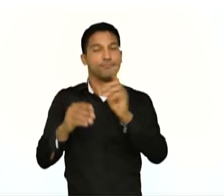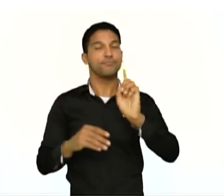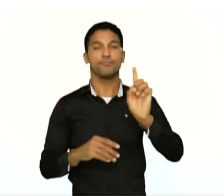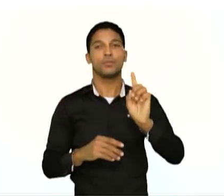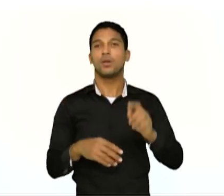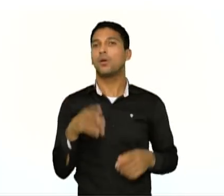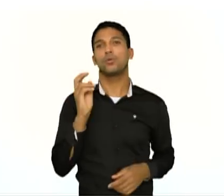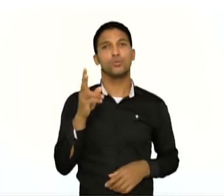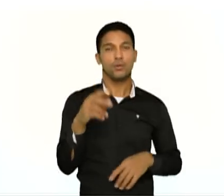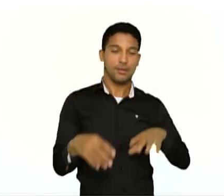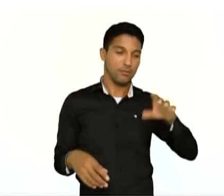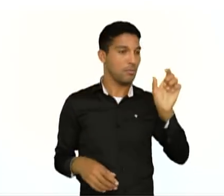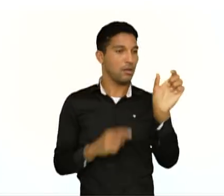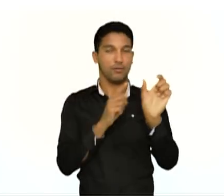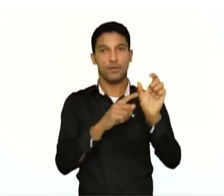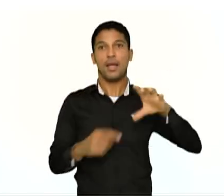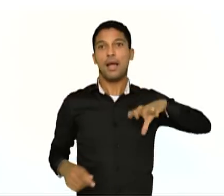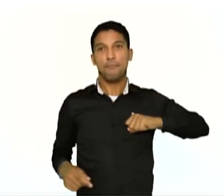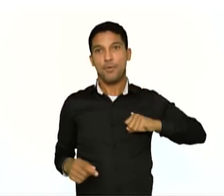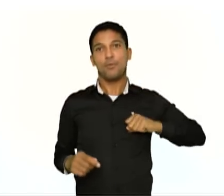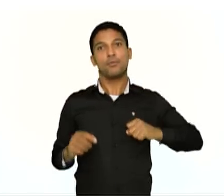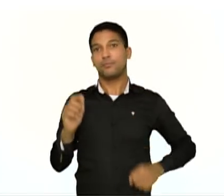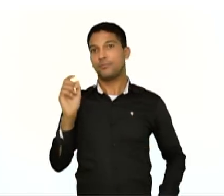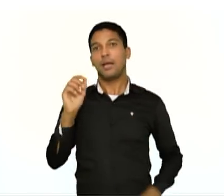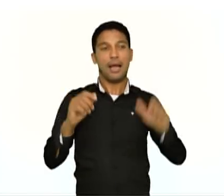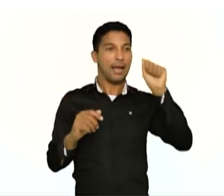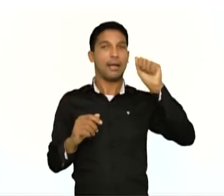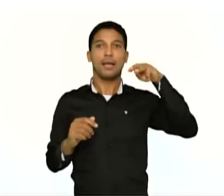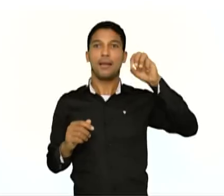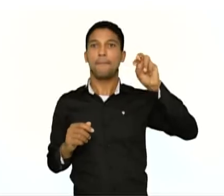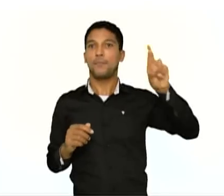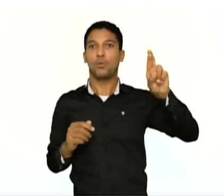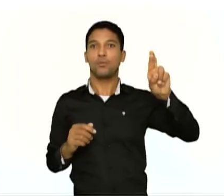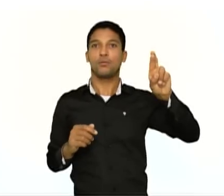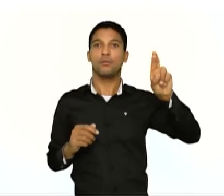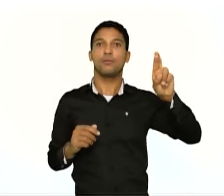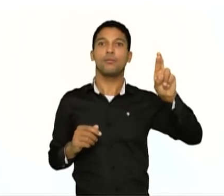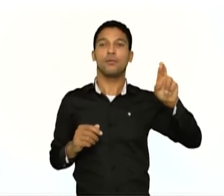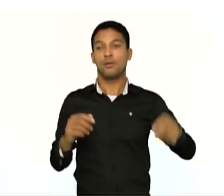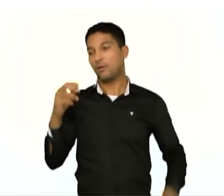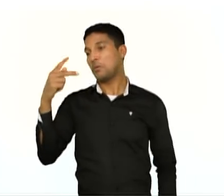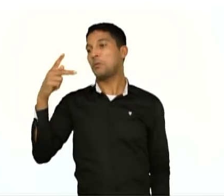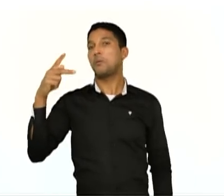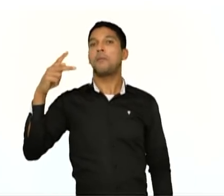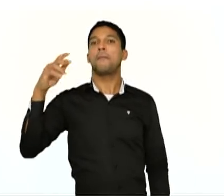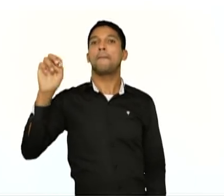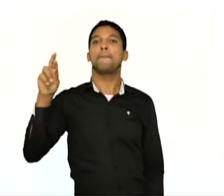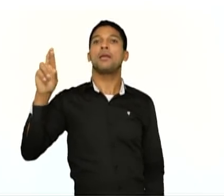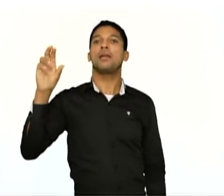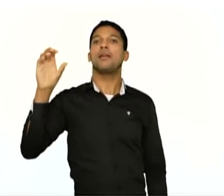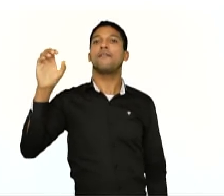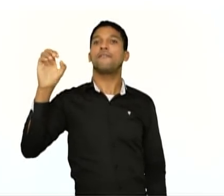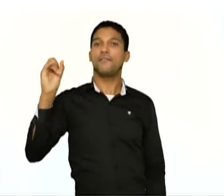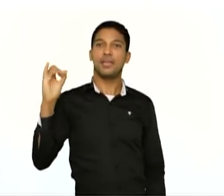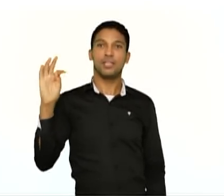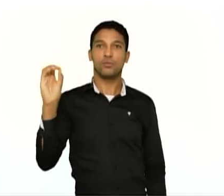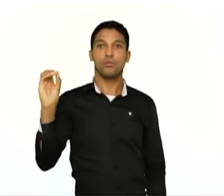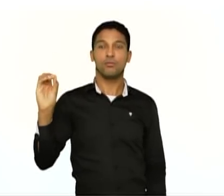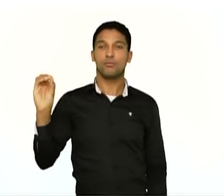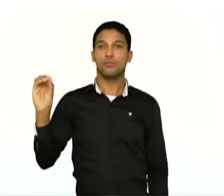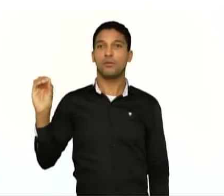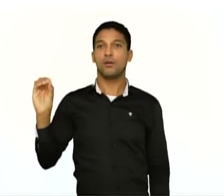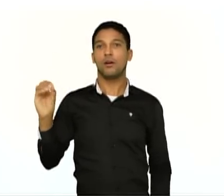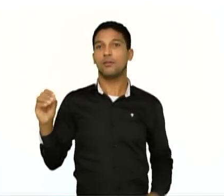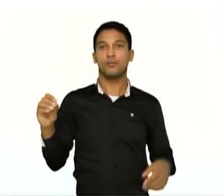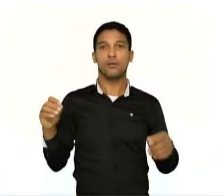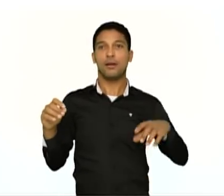substantivo amor, o adjetivo perfeito e constituiu uma nova palavra, né? Para identificar o quê? O nome de uma flor, né? Não sei se vocês conhecem aquela flor chamada de